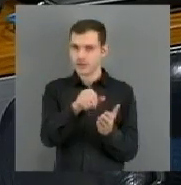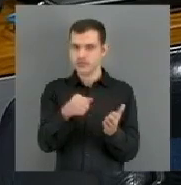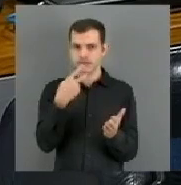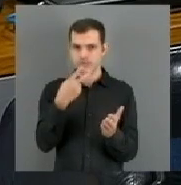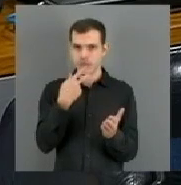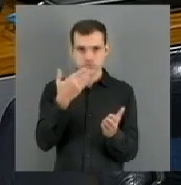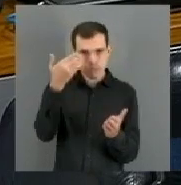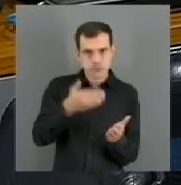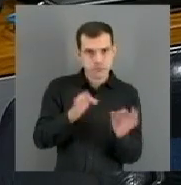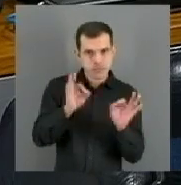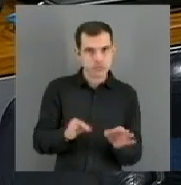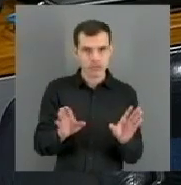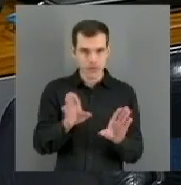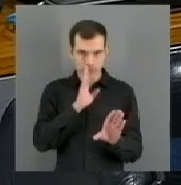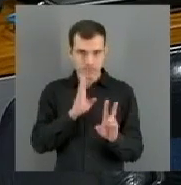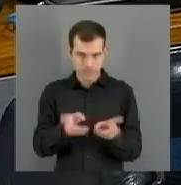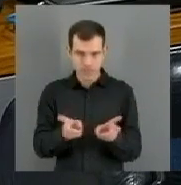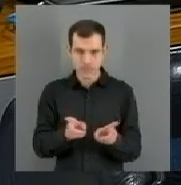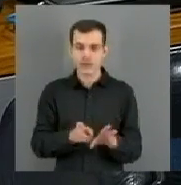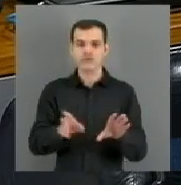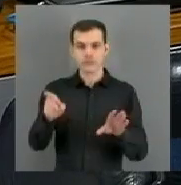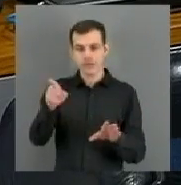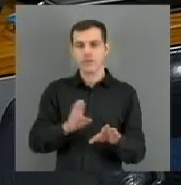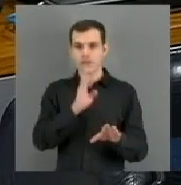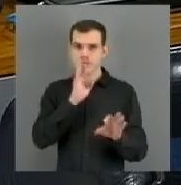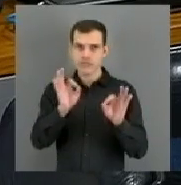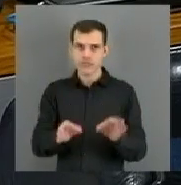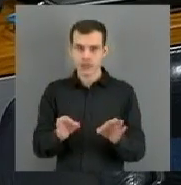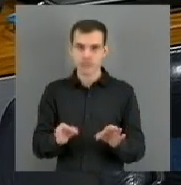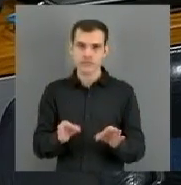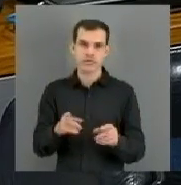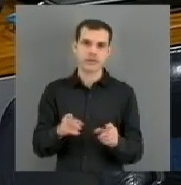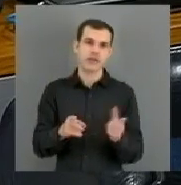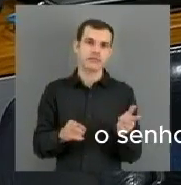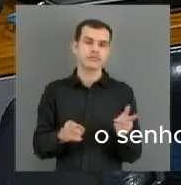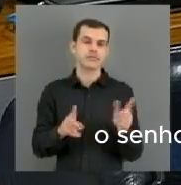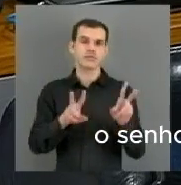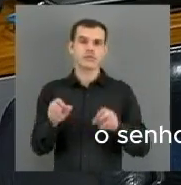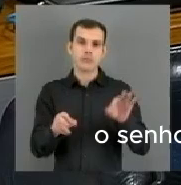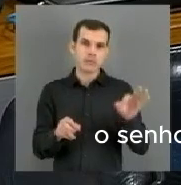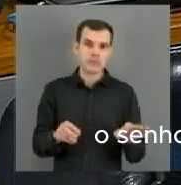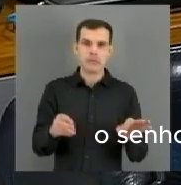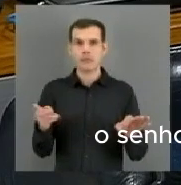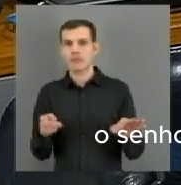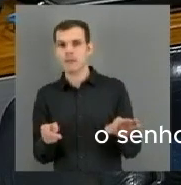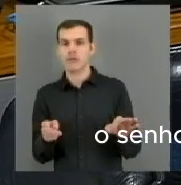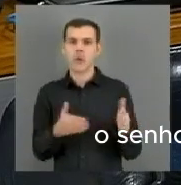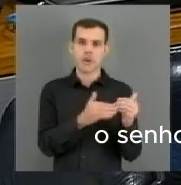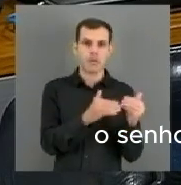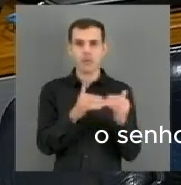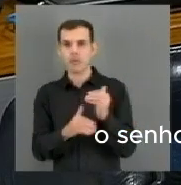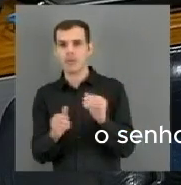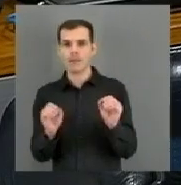aliás, o senhor permanece em silêncio, não diz que confirma nem que desconfirma. O senhor foi procurado pelo